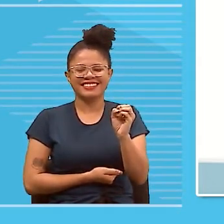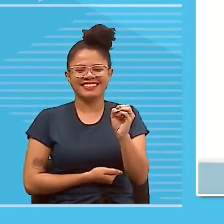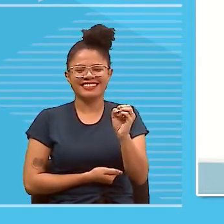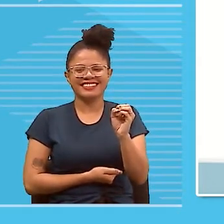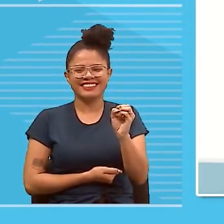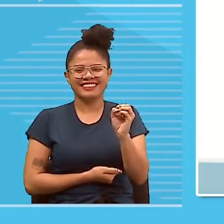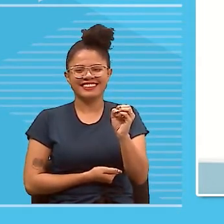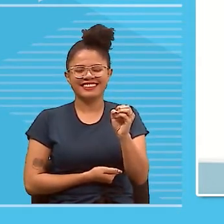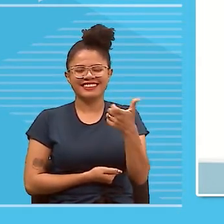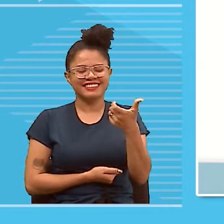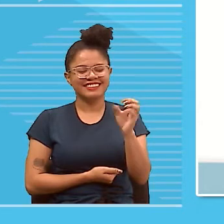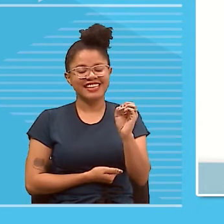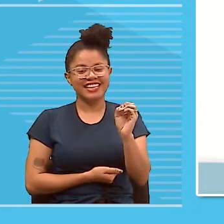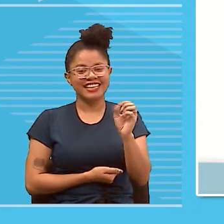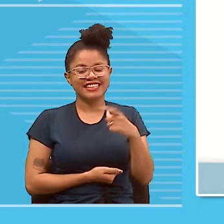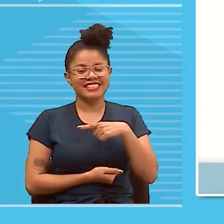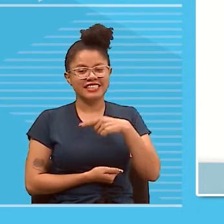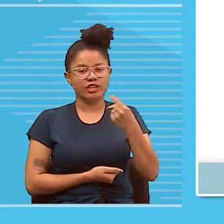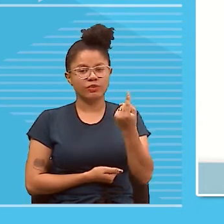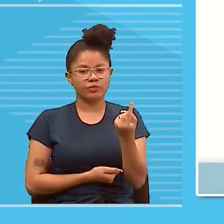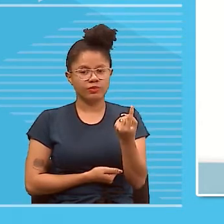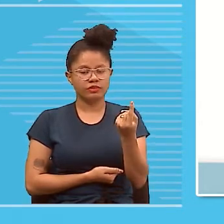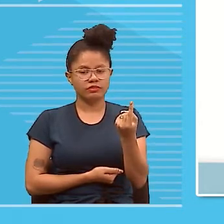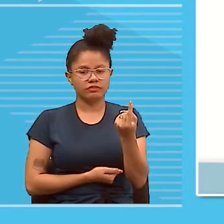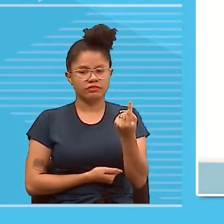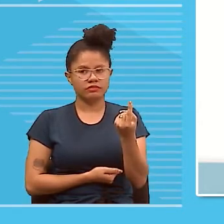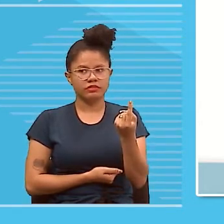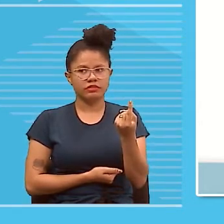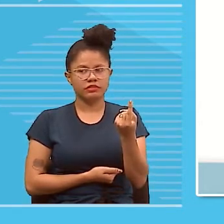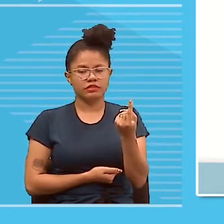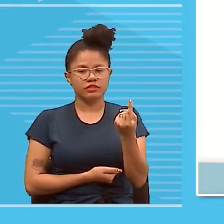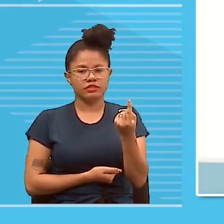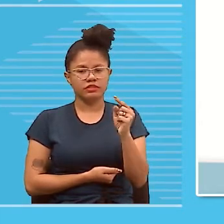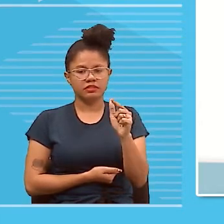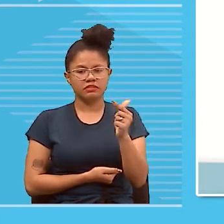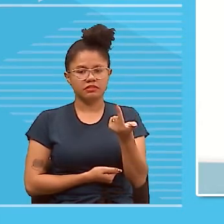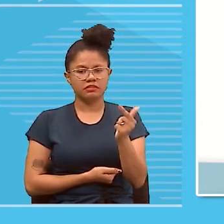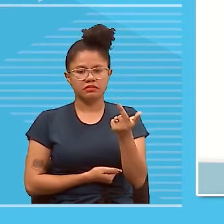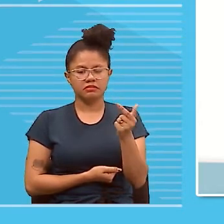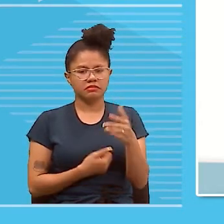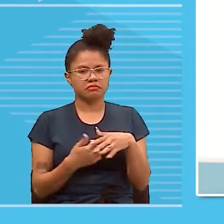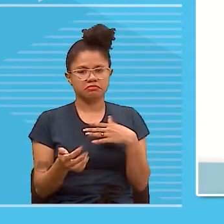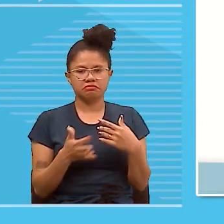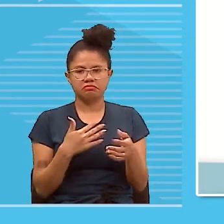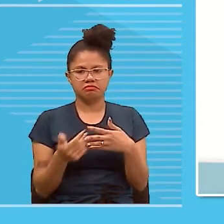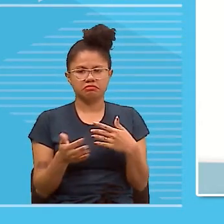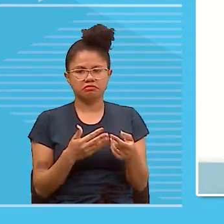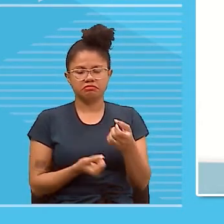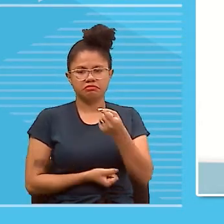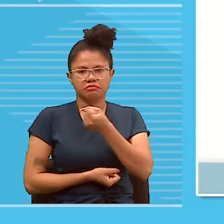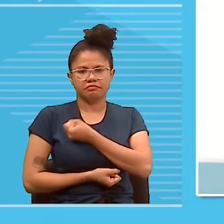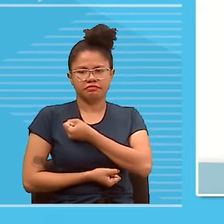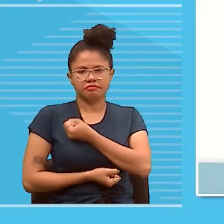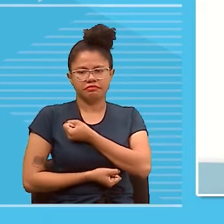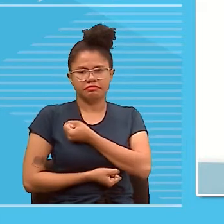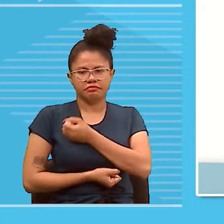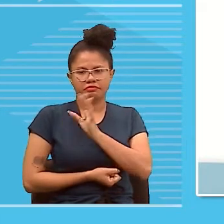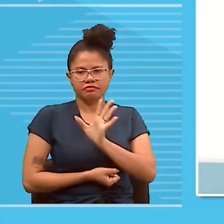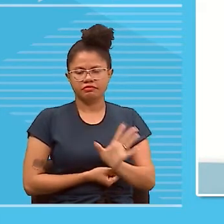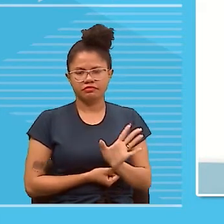dessas 10 existe uma que não apresenta qualquer valor circunstancial